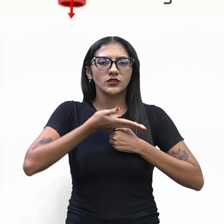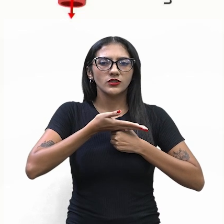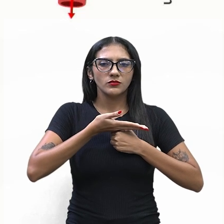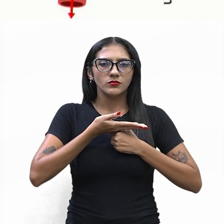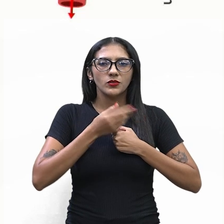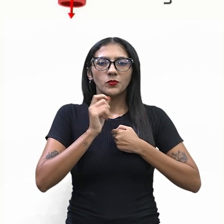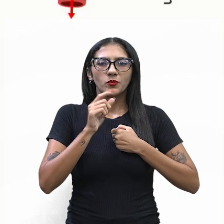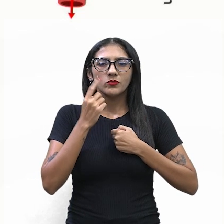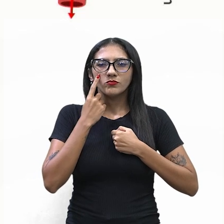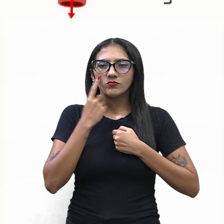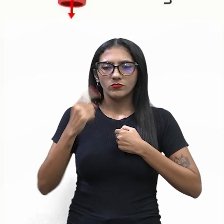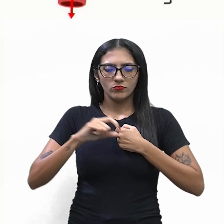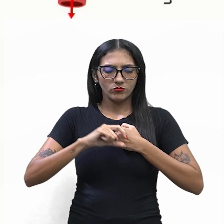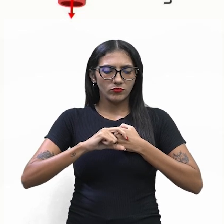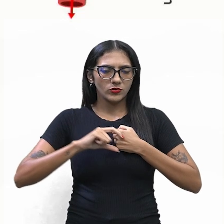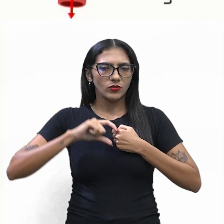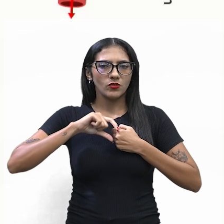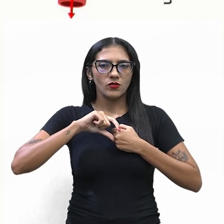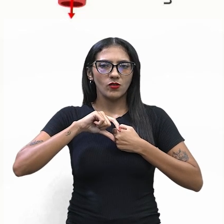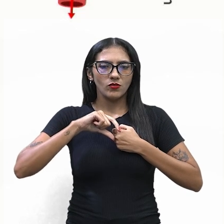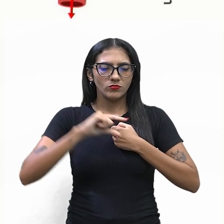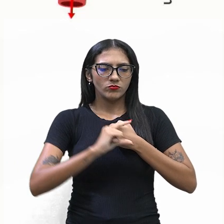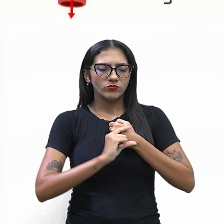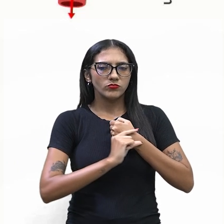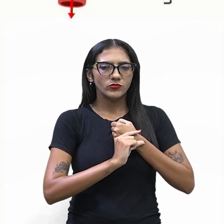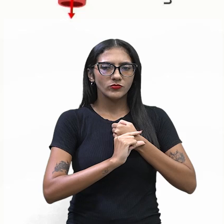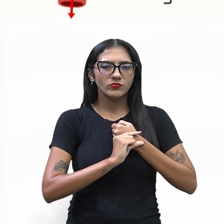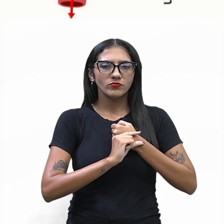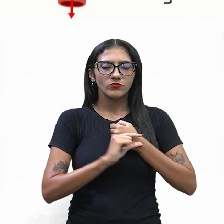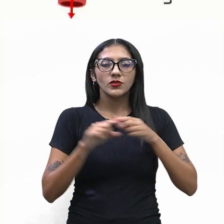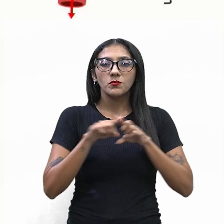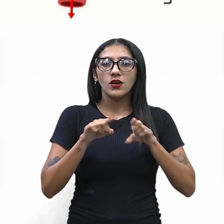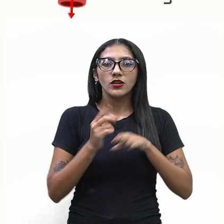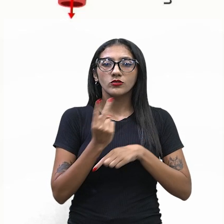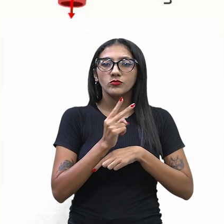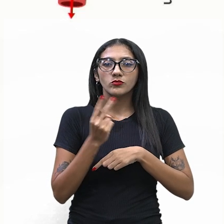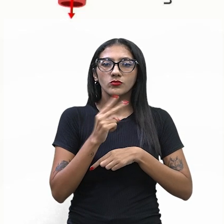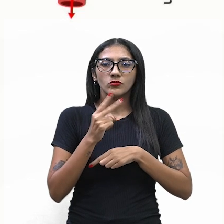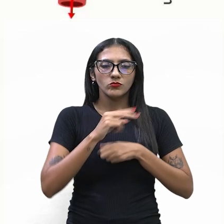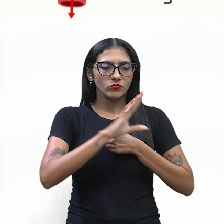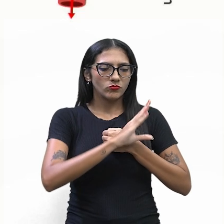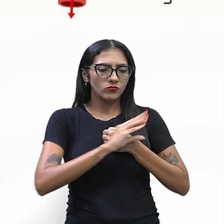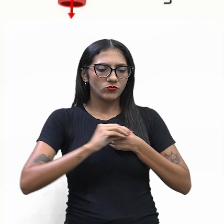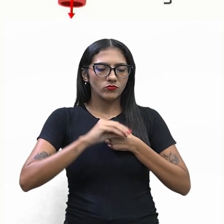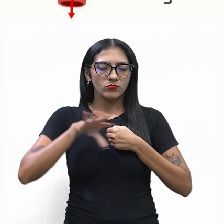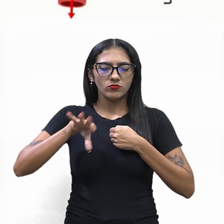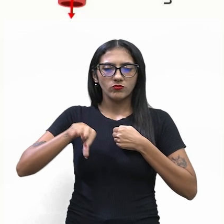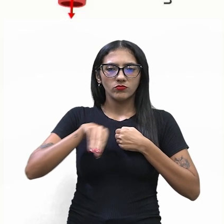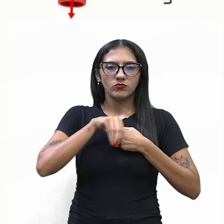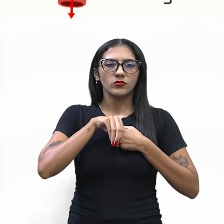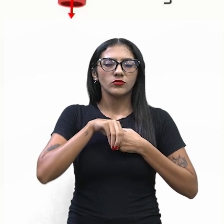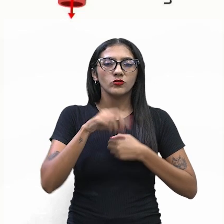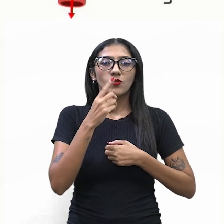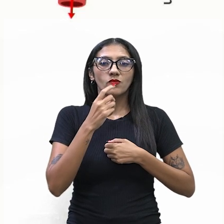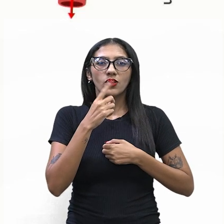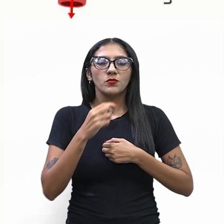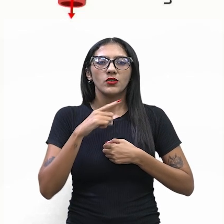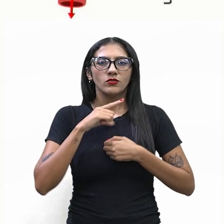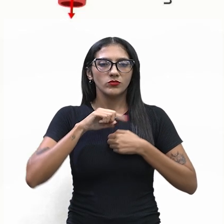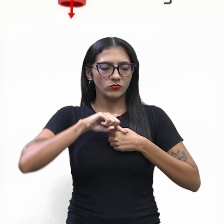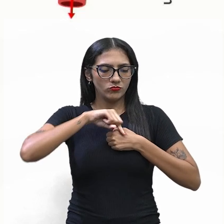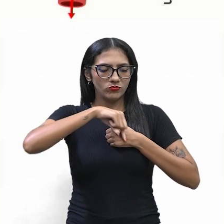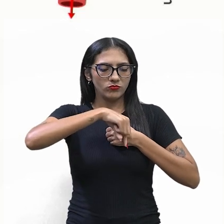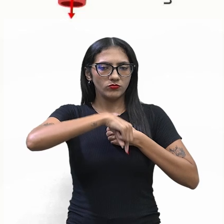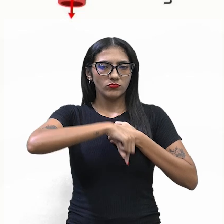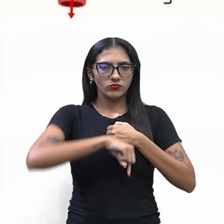esse aqui um pouco maior, esse um pouco menor, mas são as 2 entradas do coração. O sangue flui para baixo